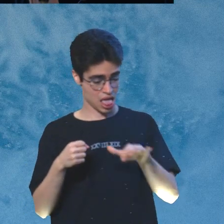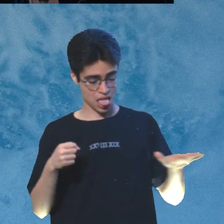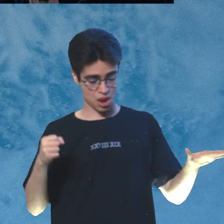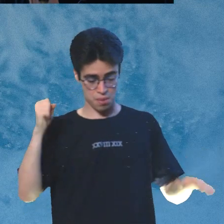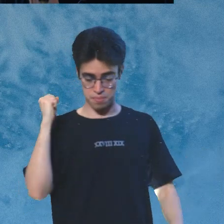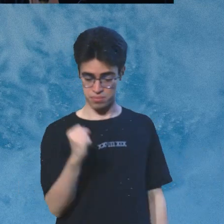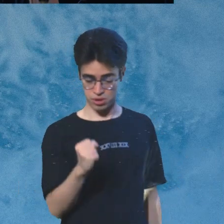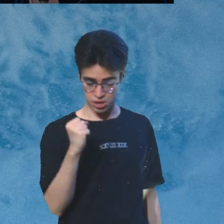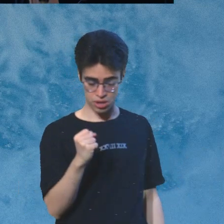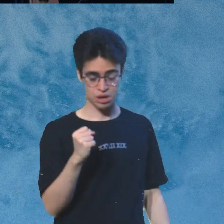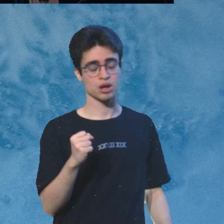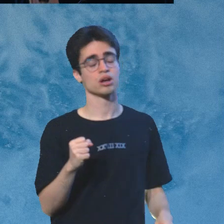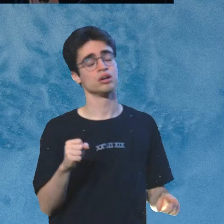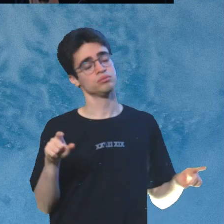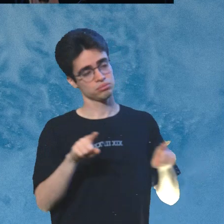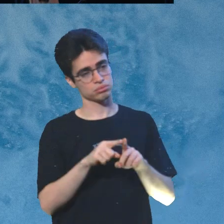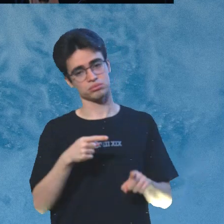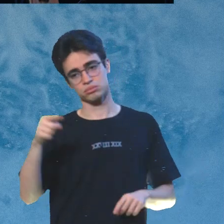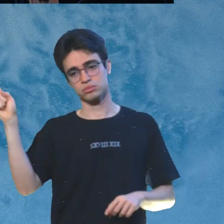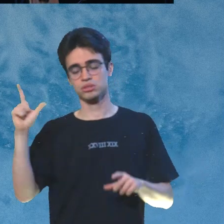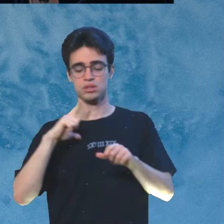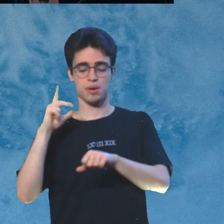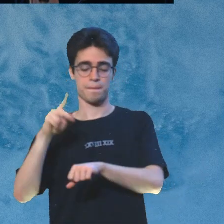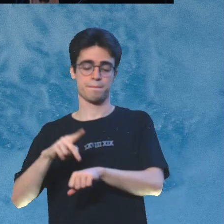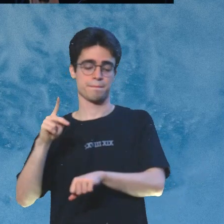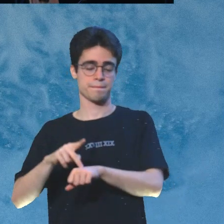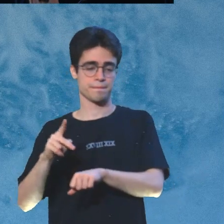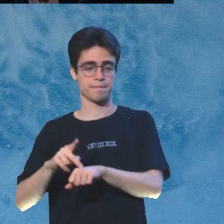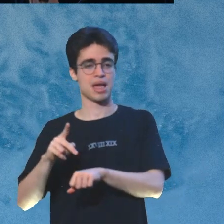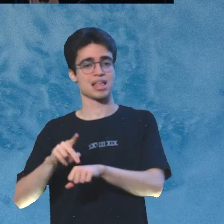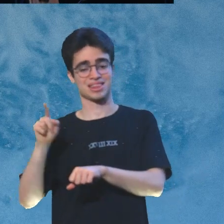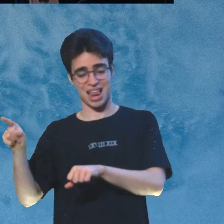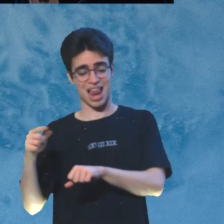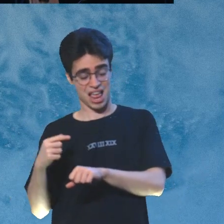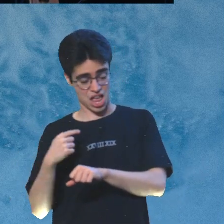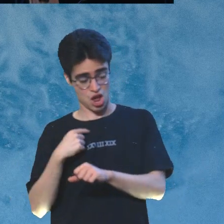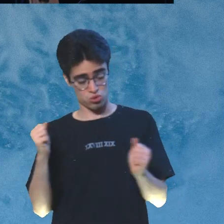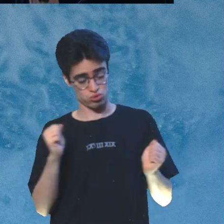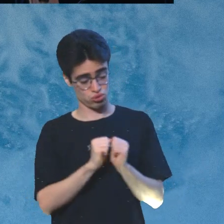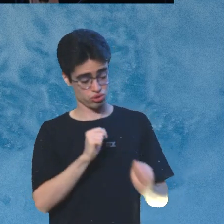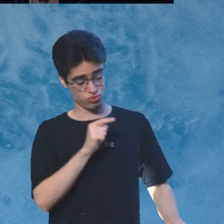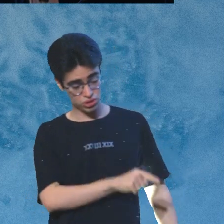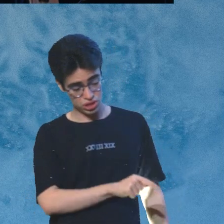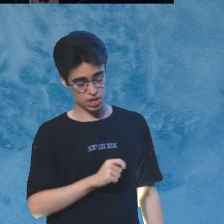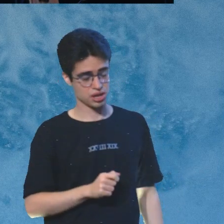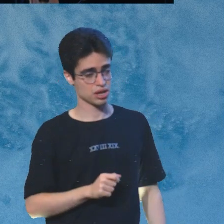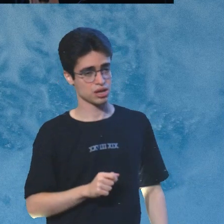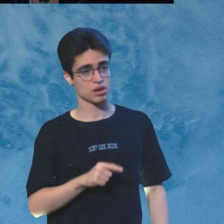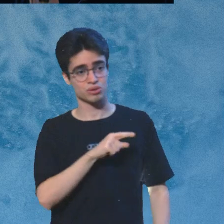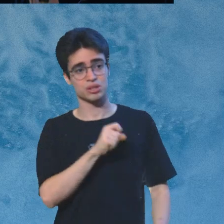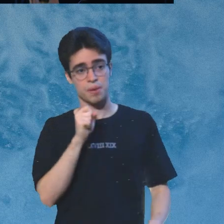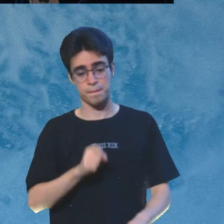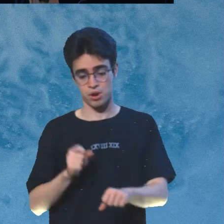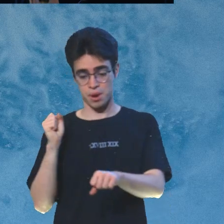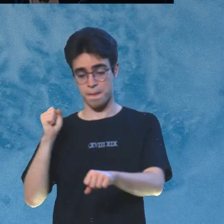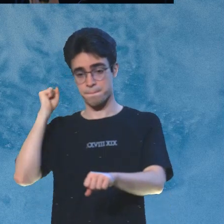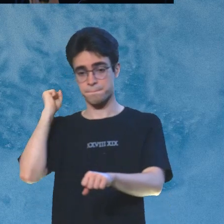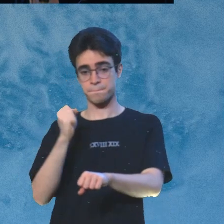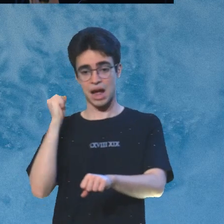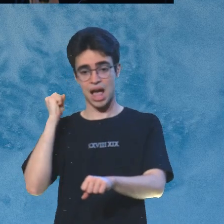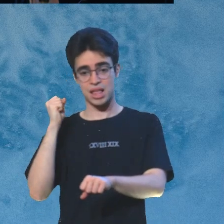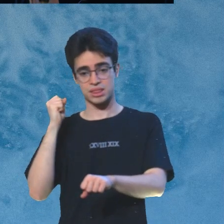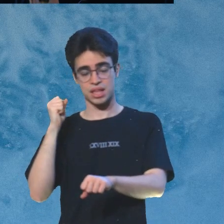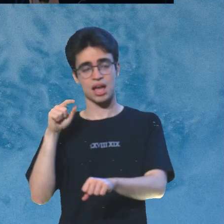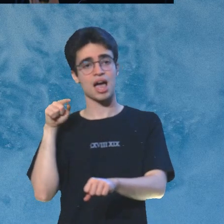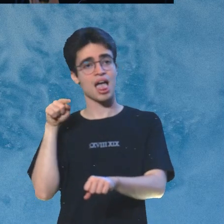e vá até a rocha de Horebe. Eu estarei ali diante de você. Bata na rocha